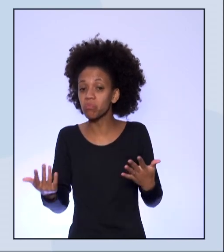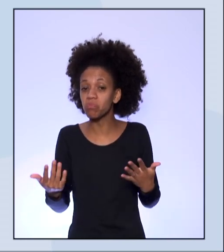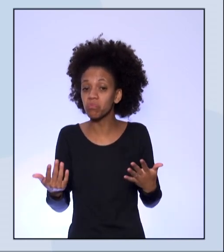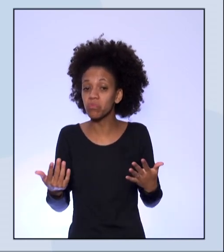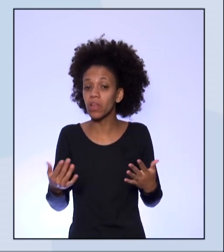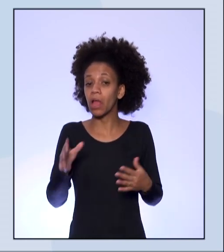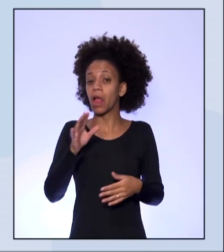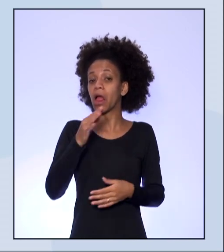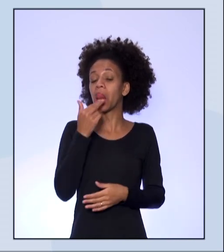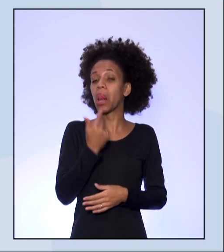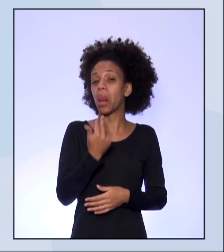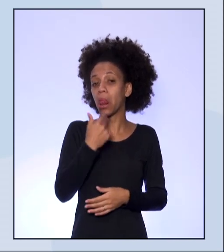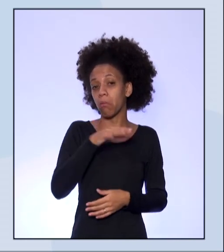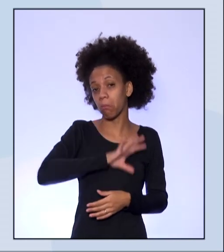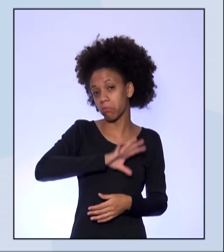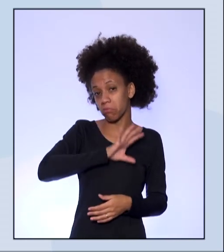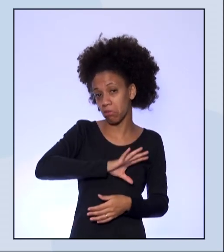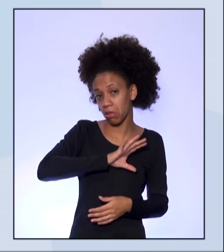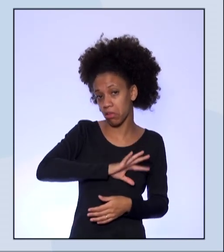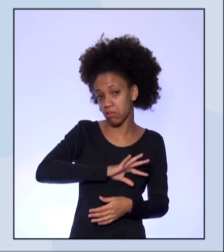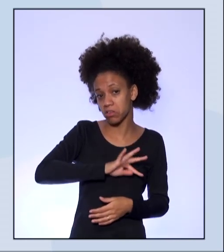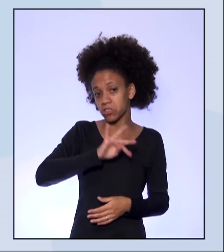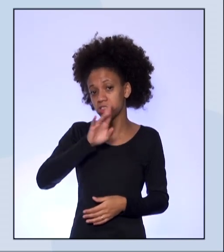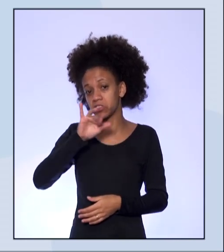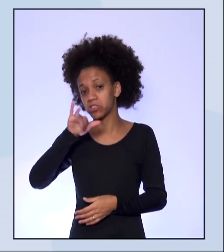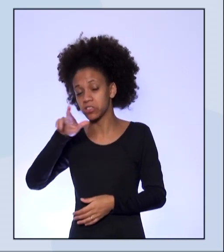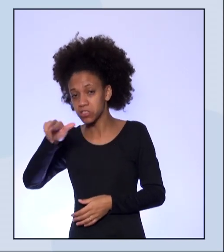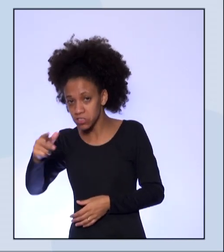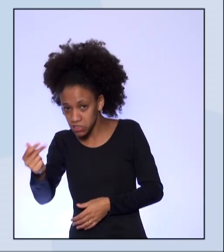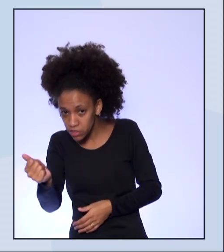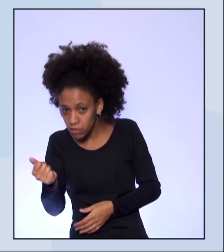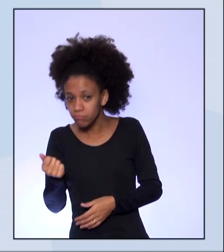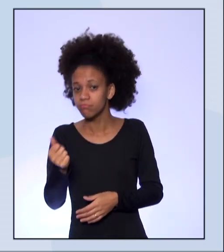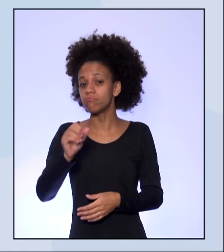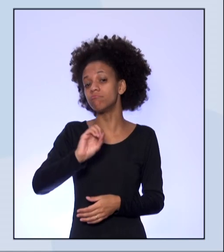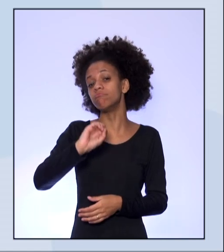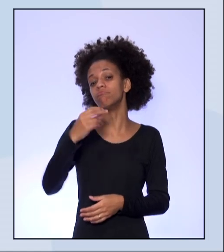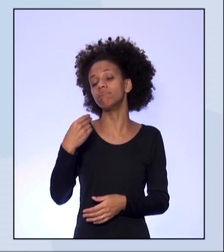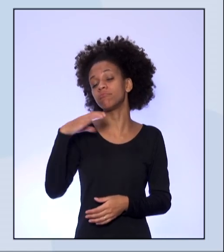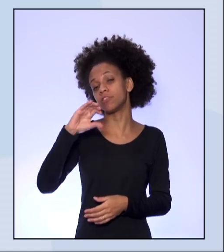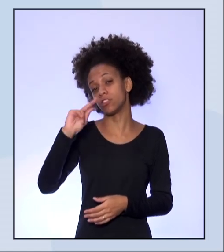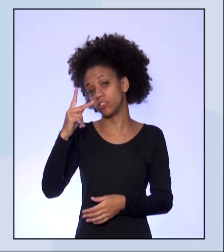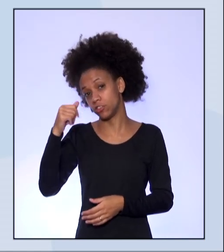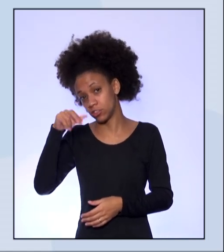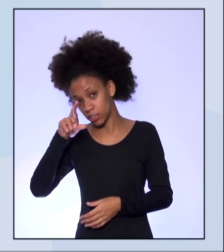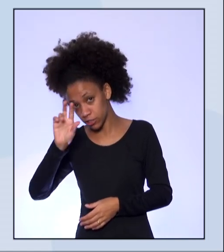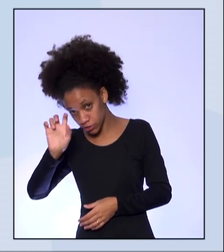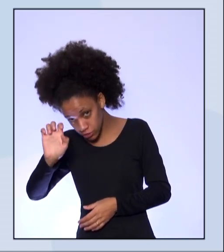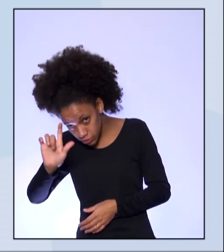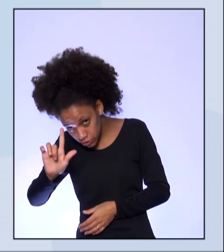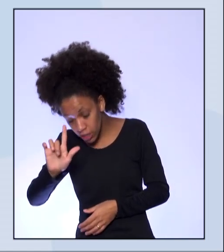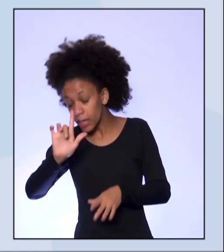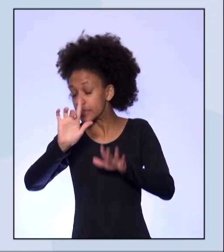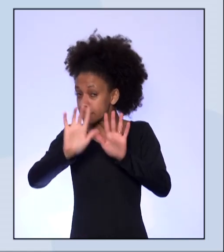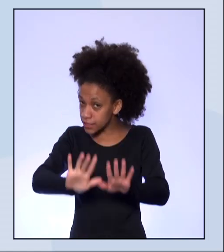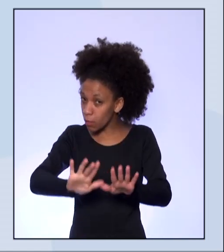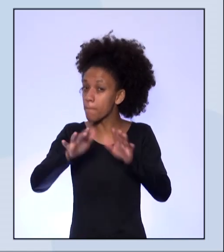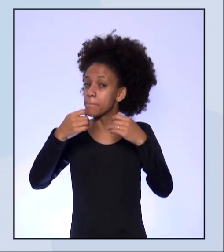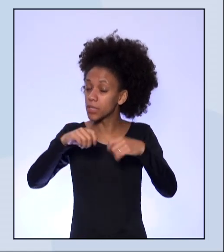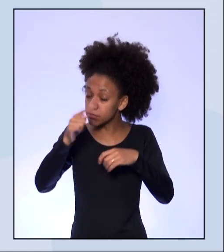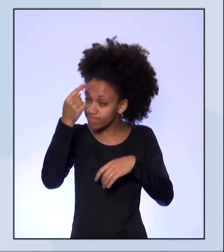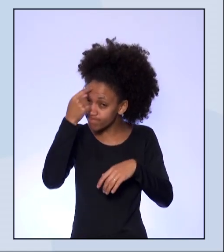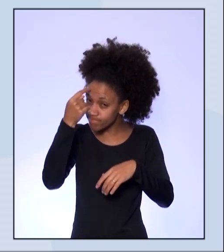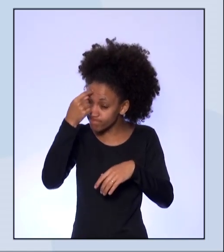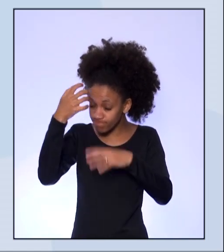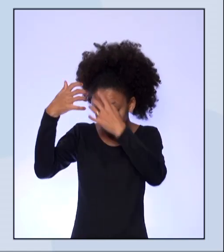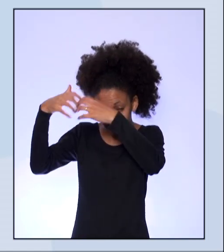a língua portuguesa. Gente, rapidamente, vocês vão me responder essa. Não tem muito o que pensar. É um anúncio, um meme,